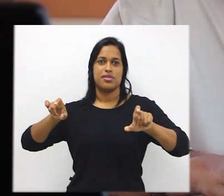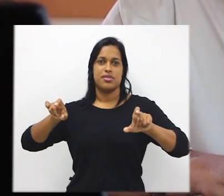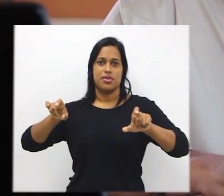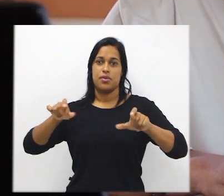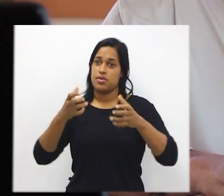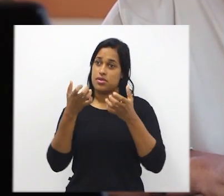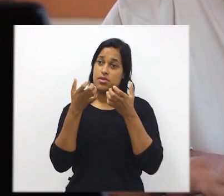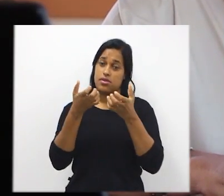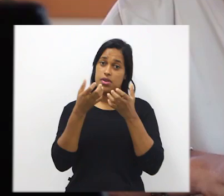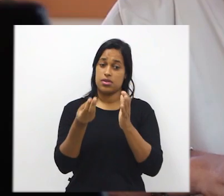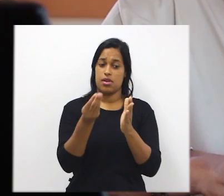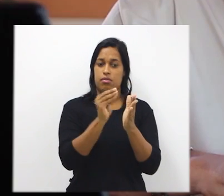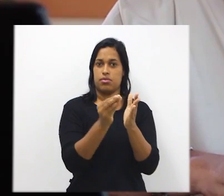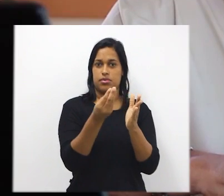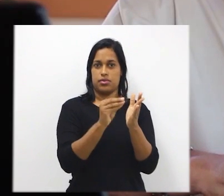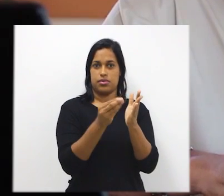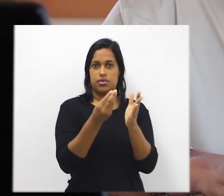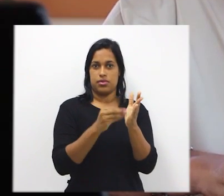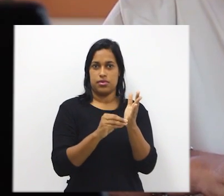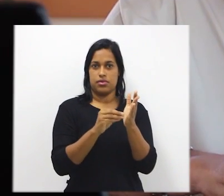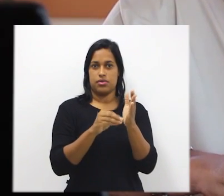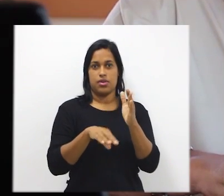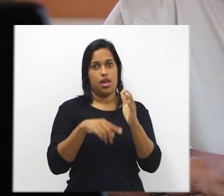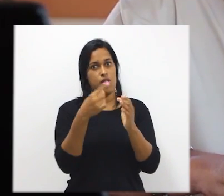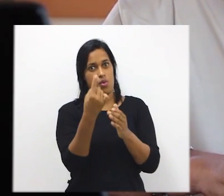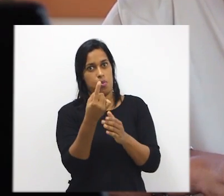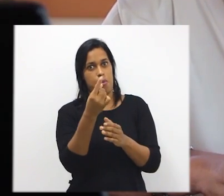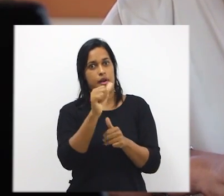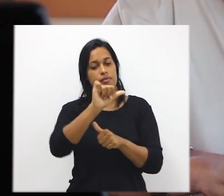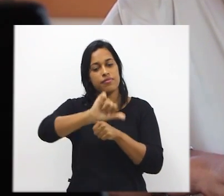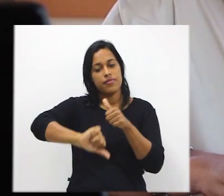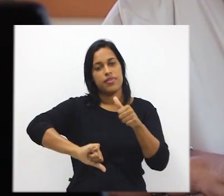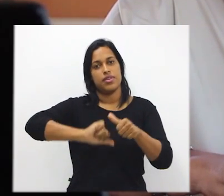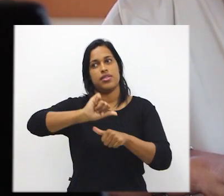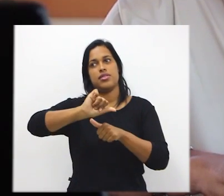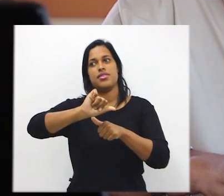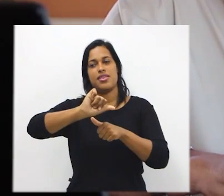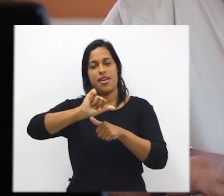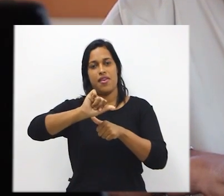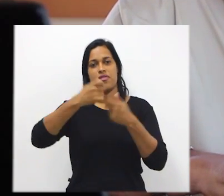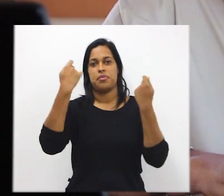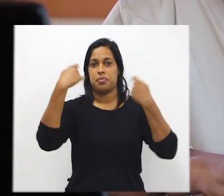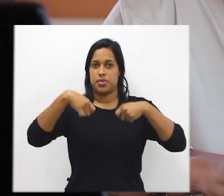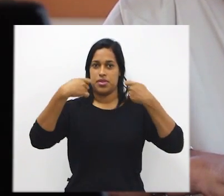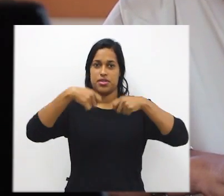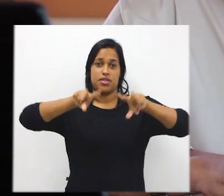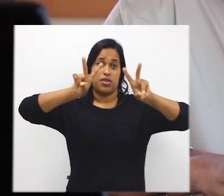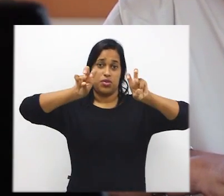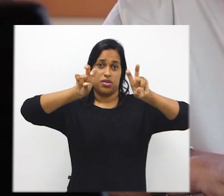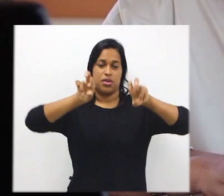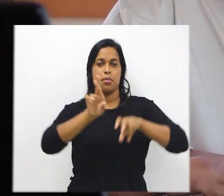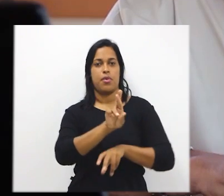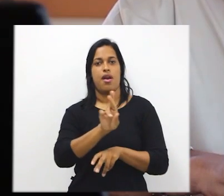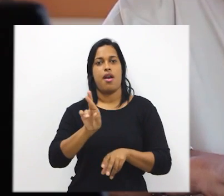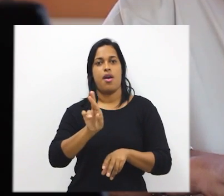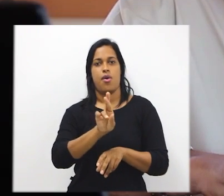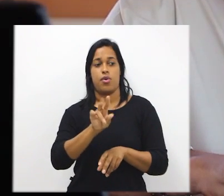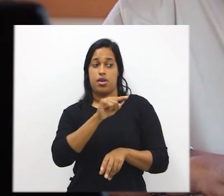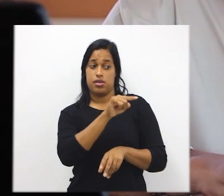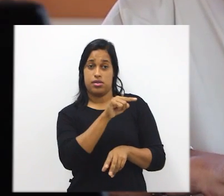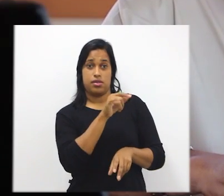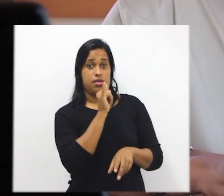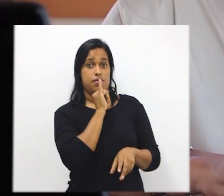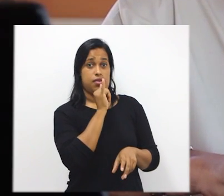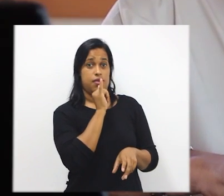eu quiser armazenar o resultado dessa expressão em uma variável, essa variável tem que ser do tipo real. Nesse exemplo aí